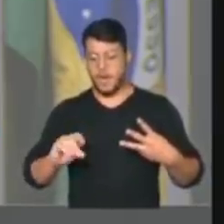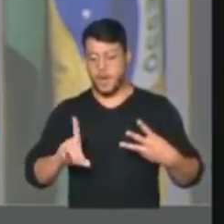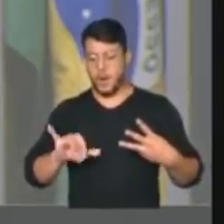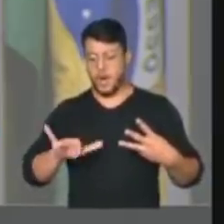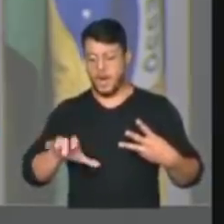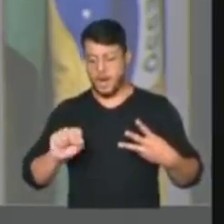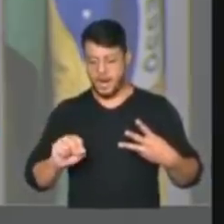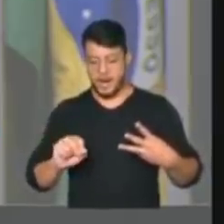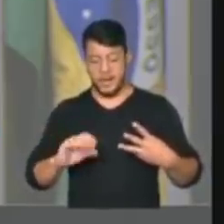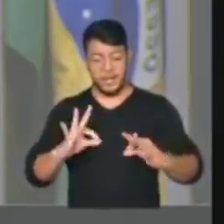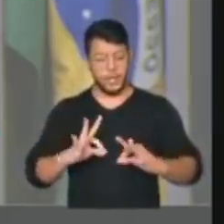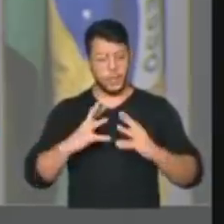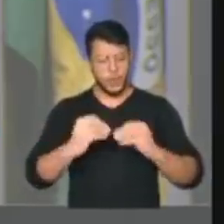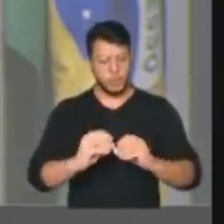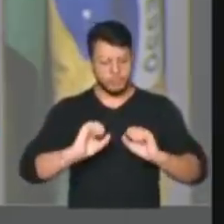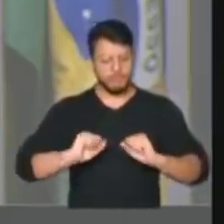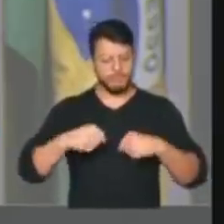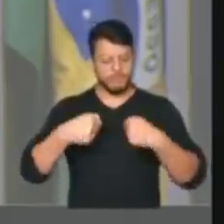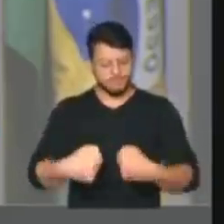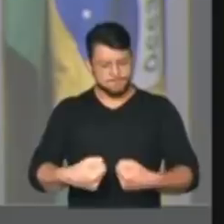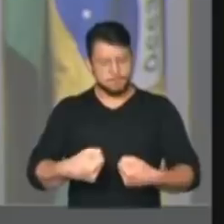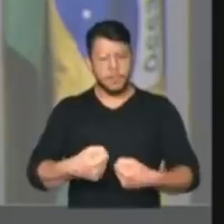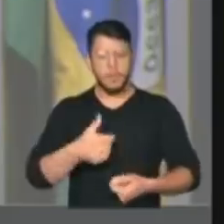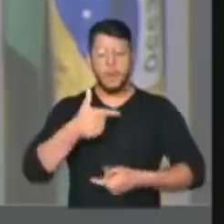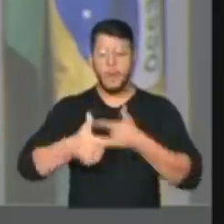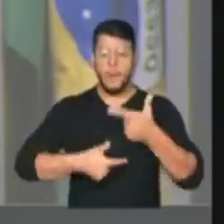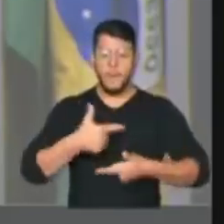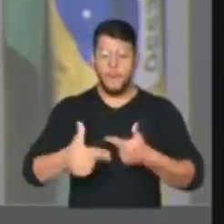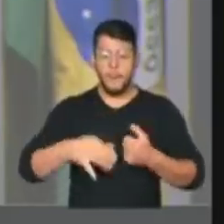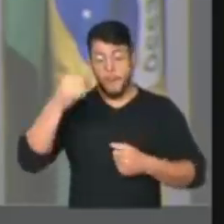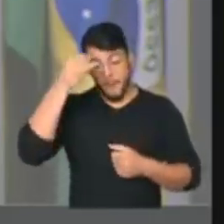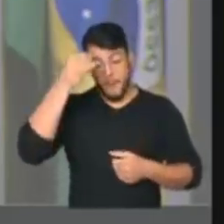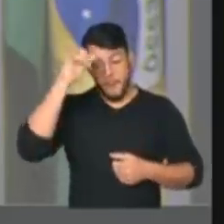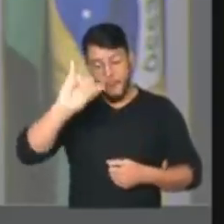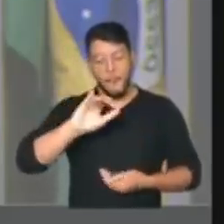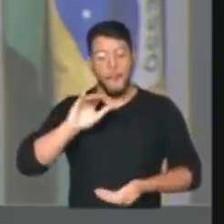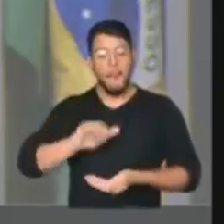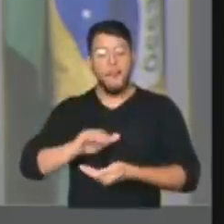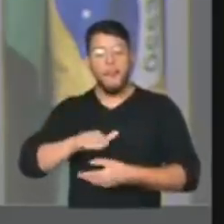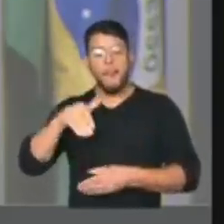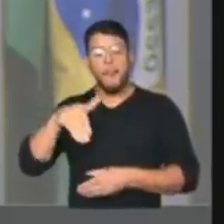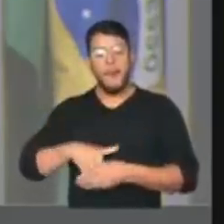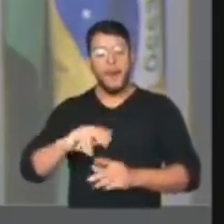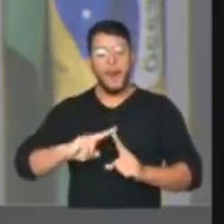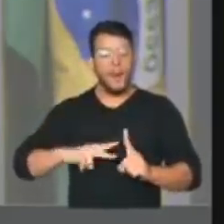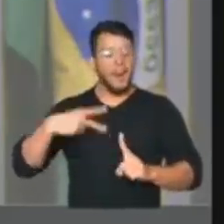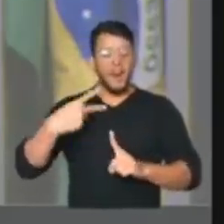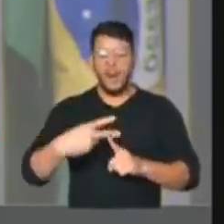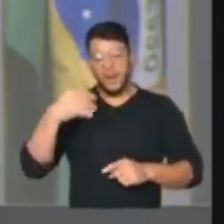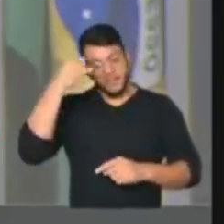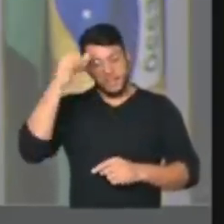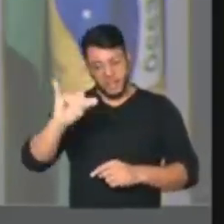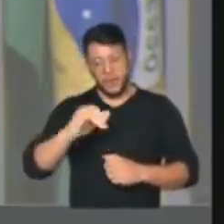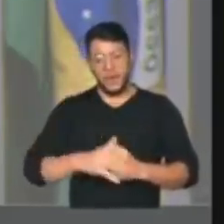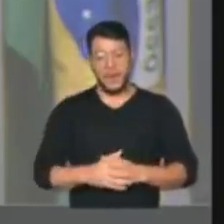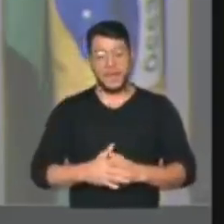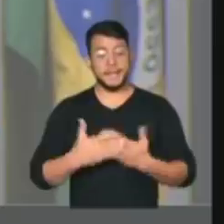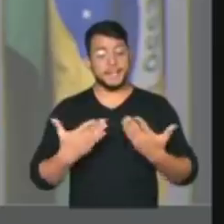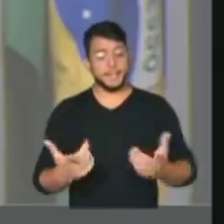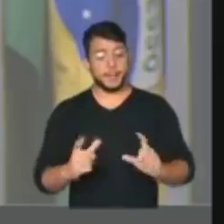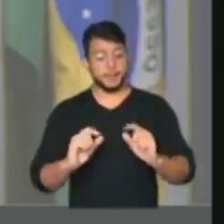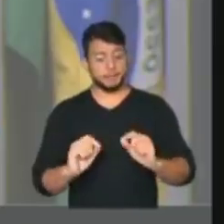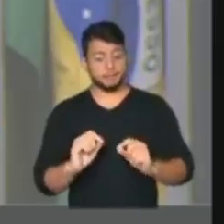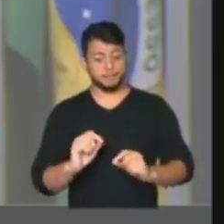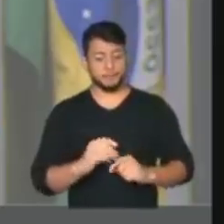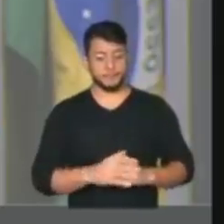protagonistas dessa luta para barrar o aumento do fundo eleitoral o parlamento foi sensível à demanda da